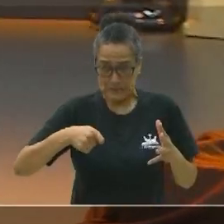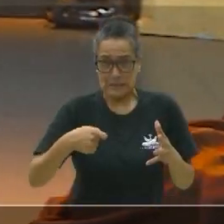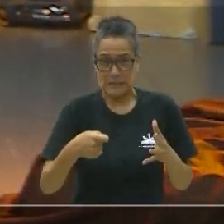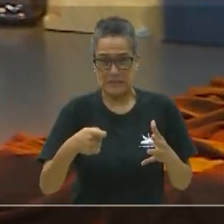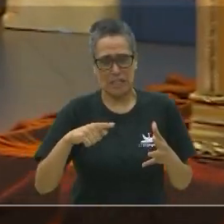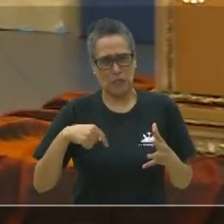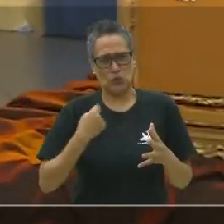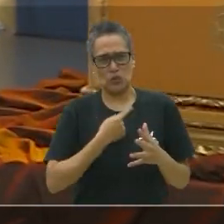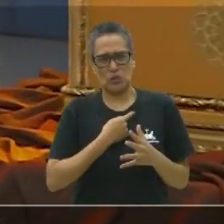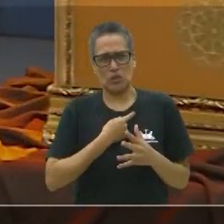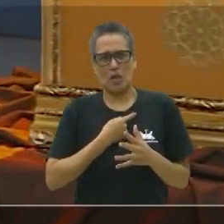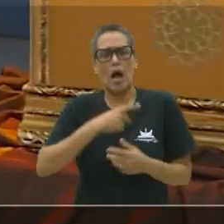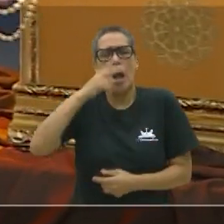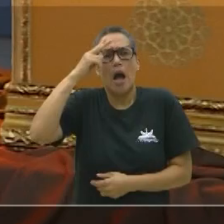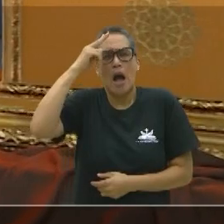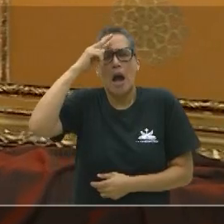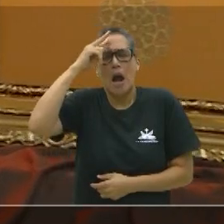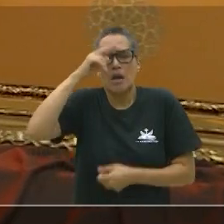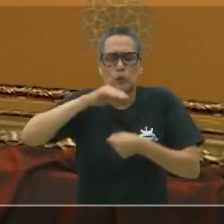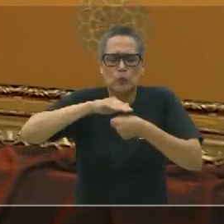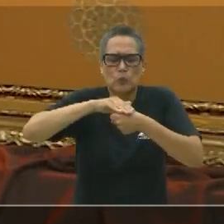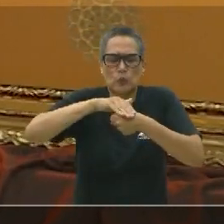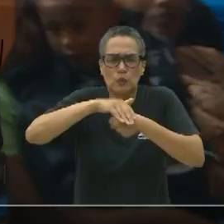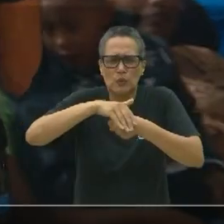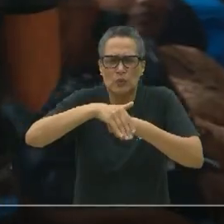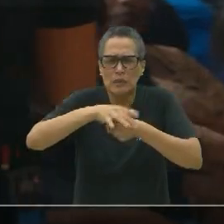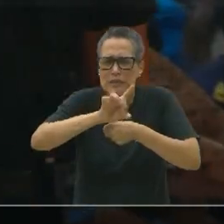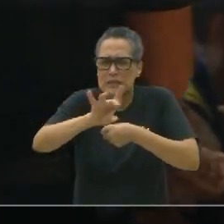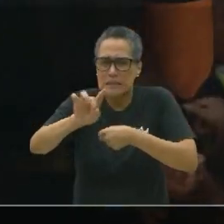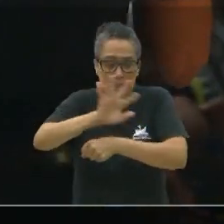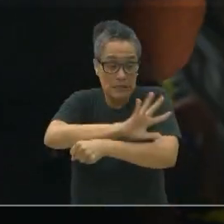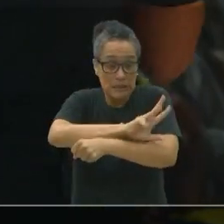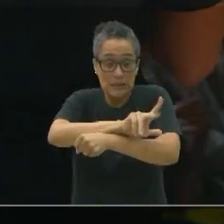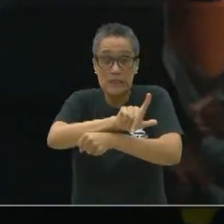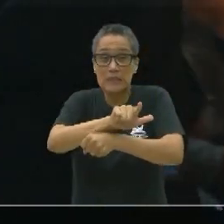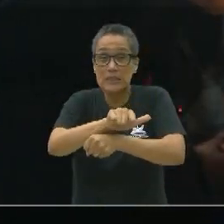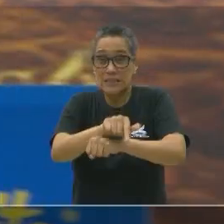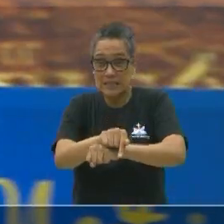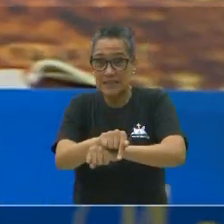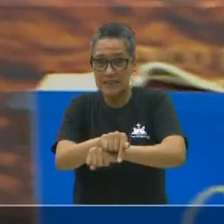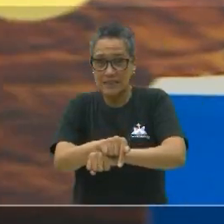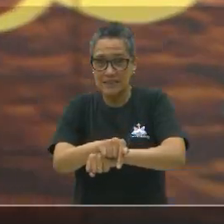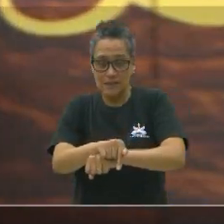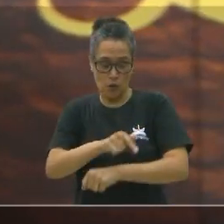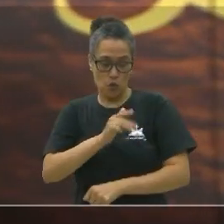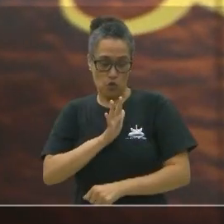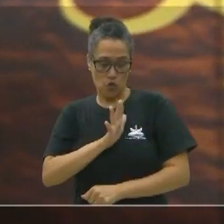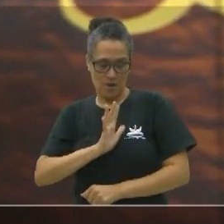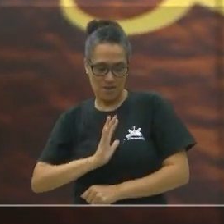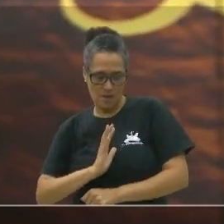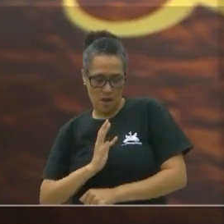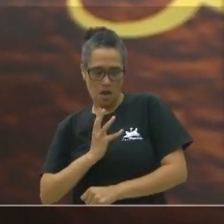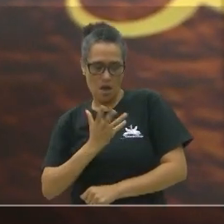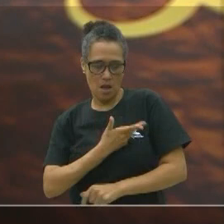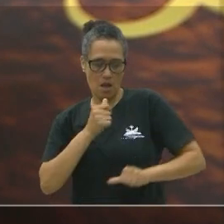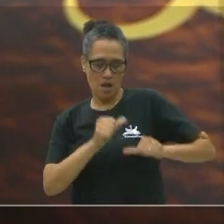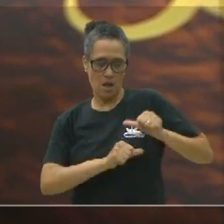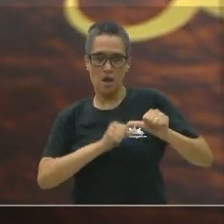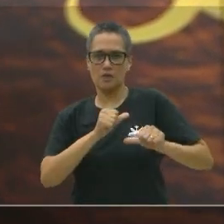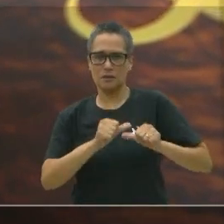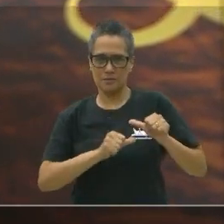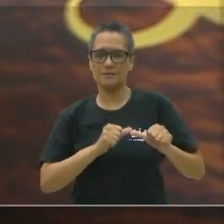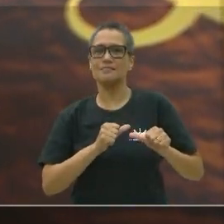nós levamos de noites do cerco de Jericó é um coração transformado, um